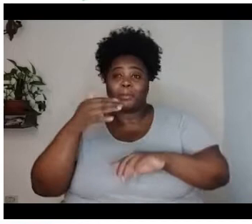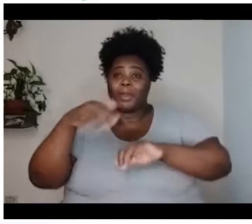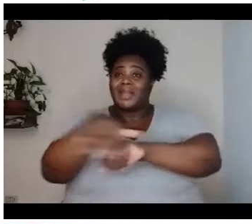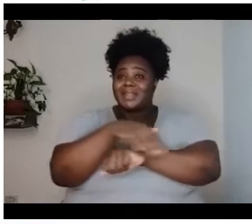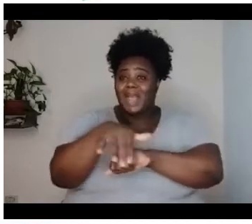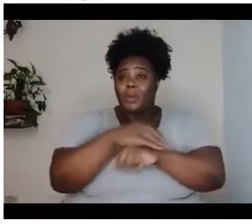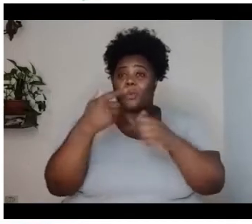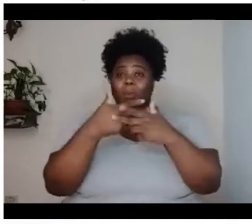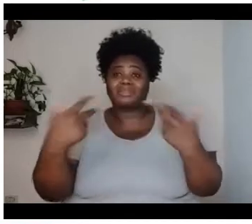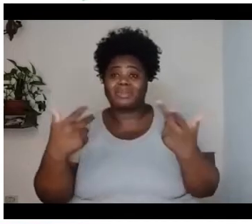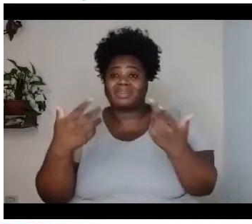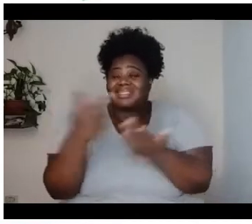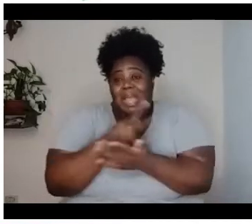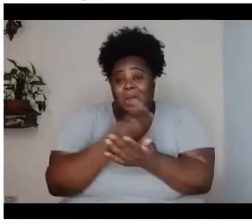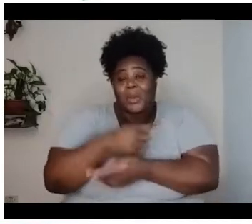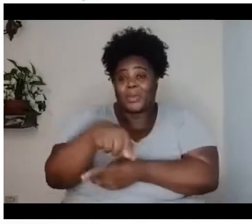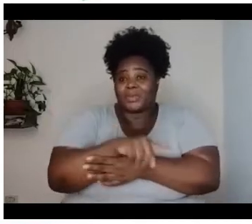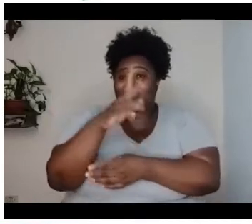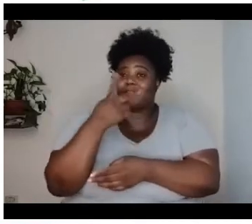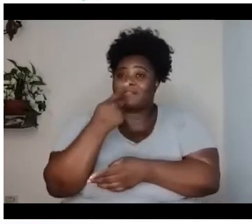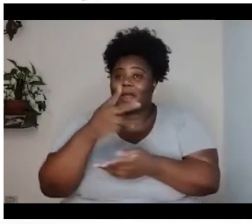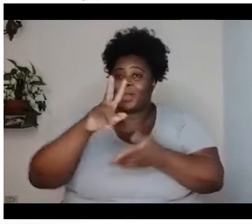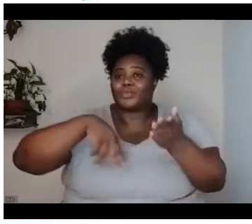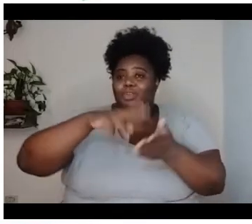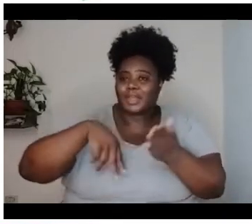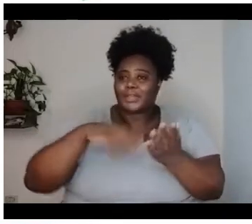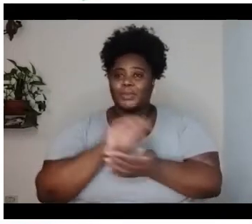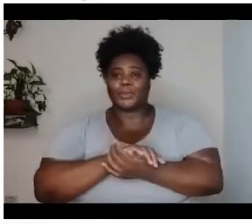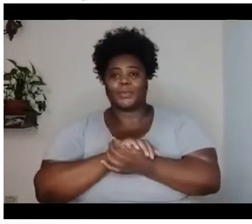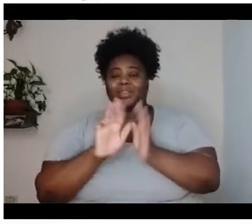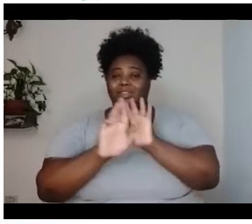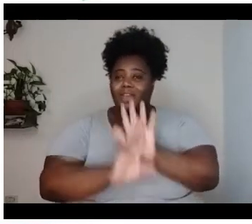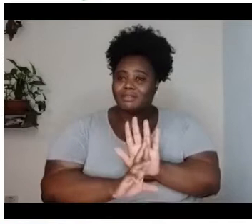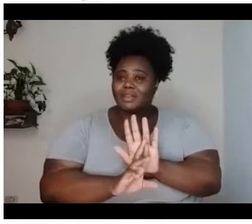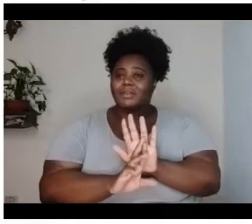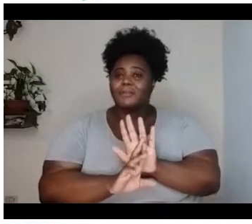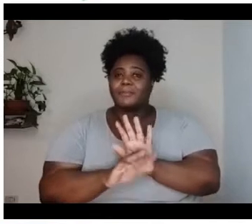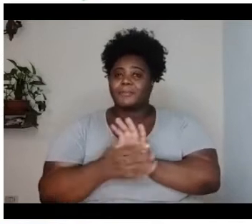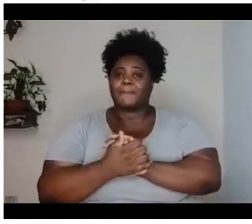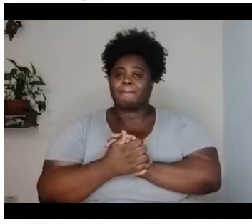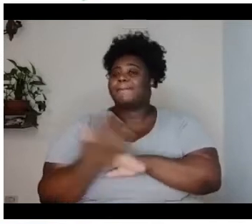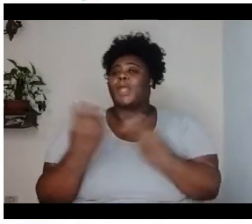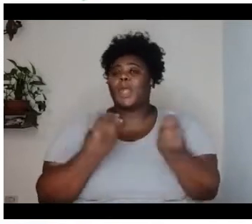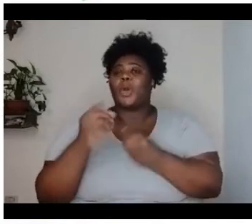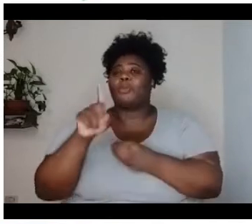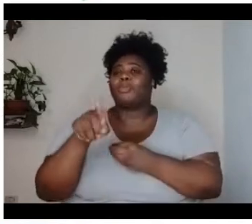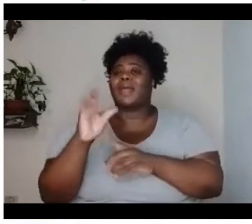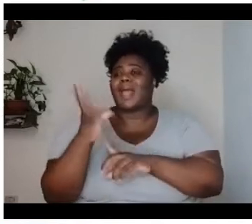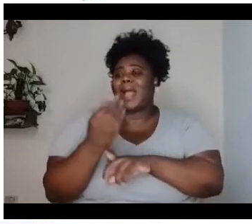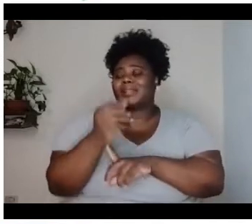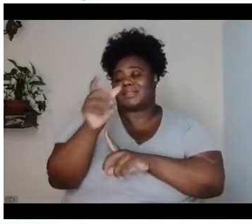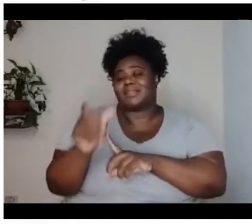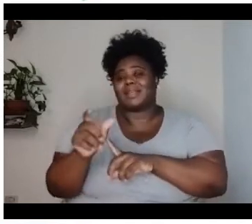coisas acontecem. Então, você falou de leitura, você falou de referências. Como que é essa artista ordinária na rua,